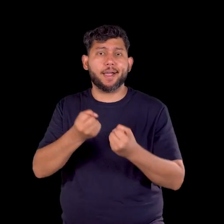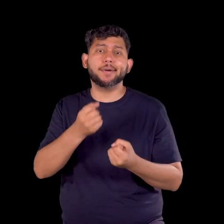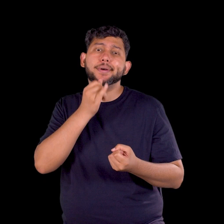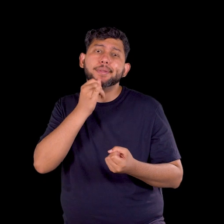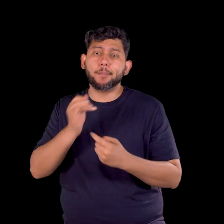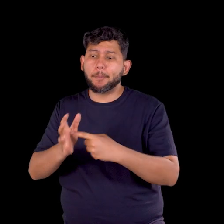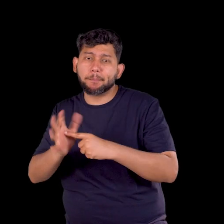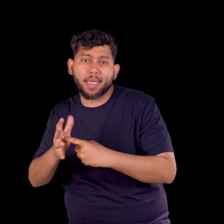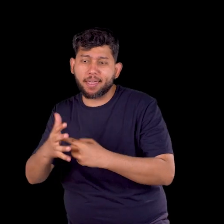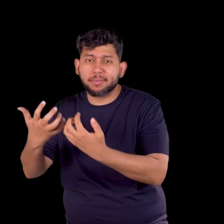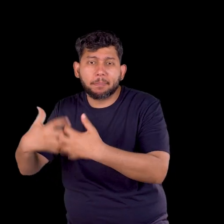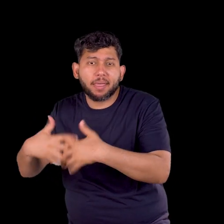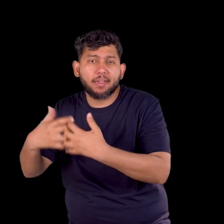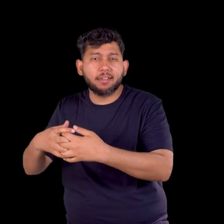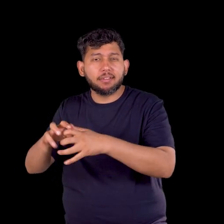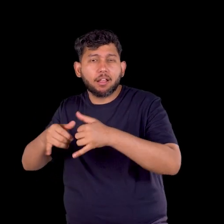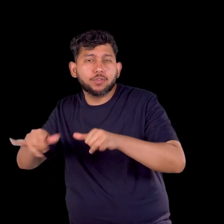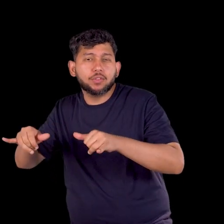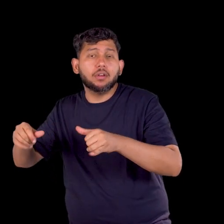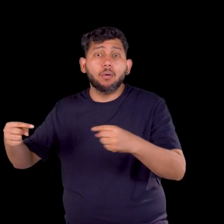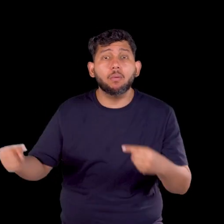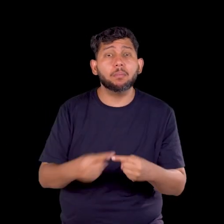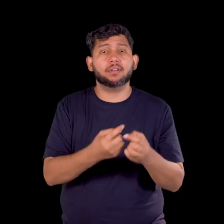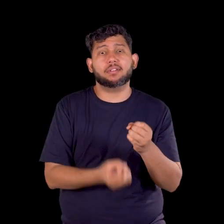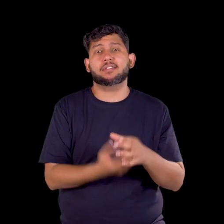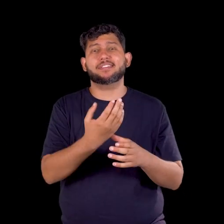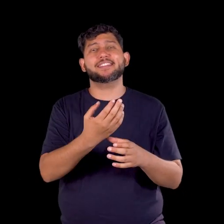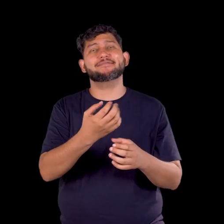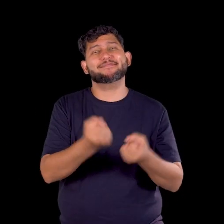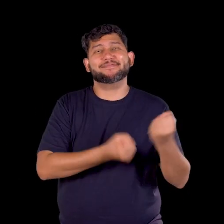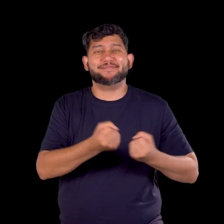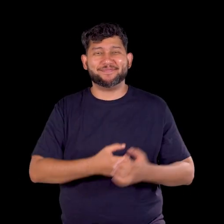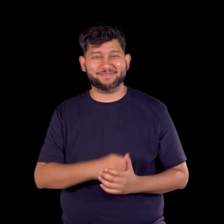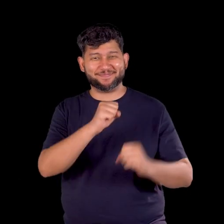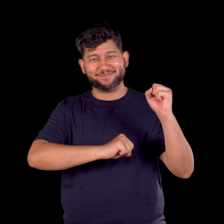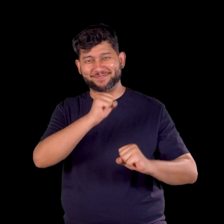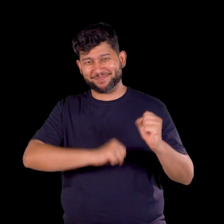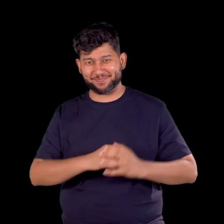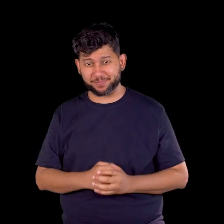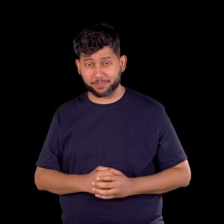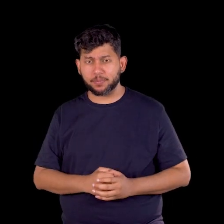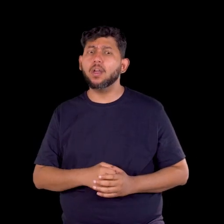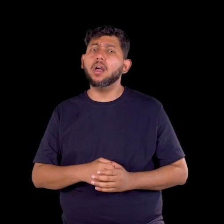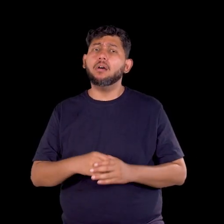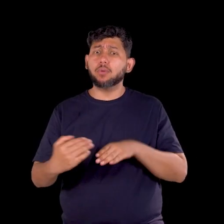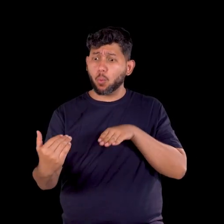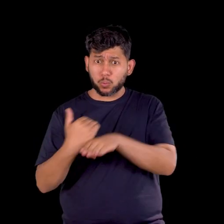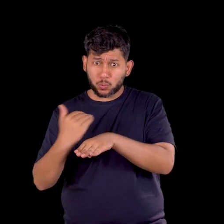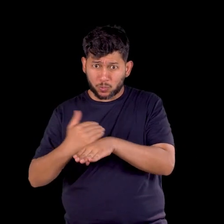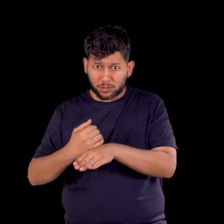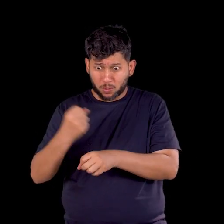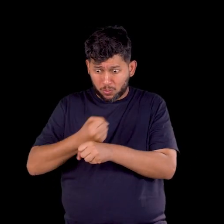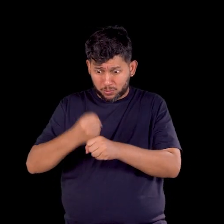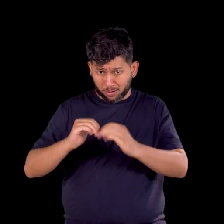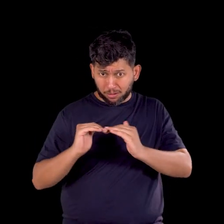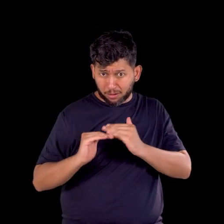autopeças e componentes elétricos. A instalação de novas rodovias teve seus prós e contras. A maior parte